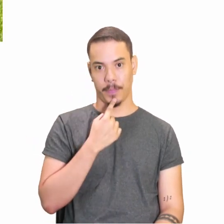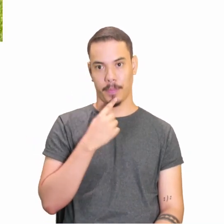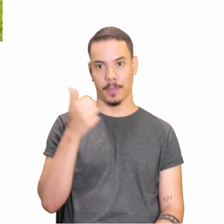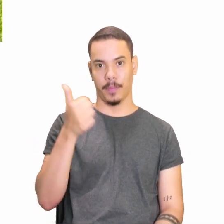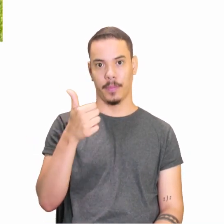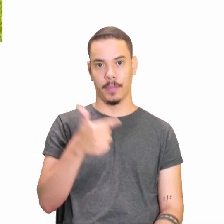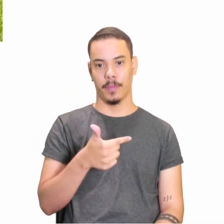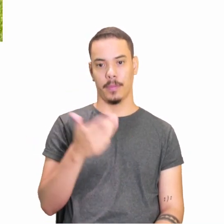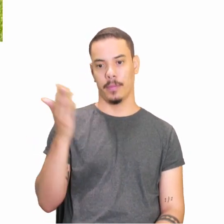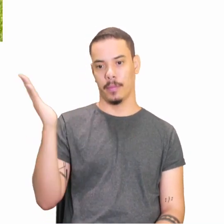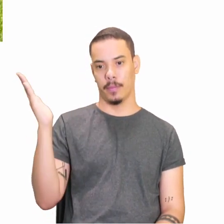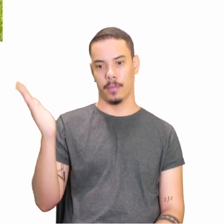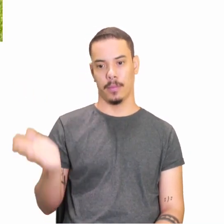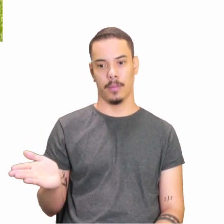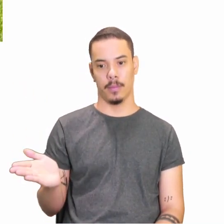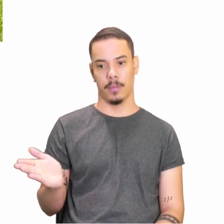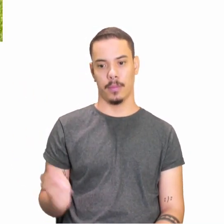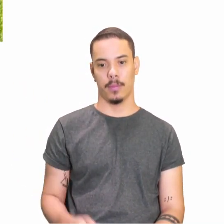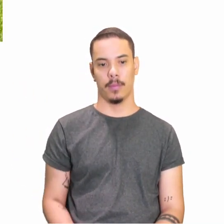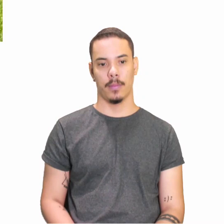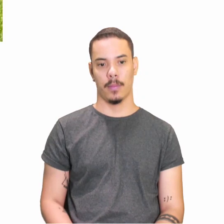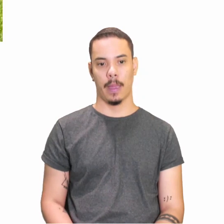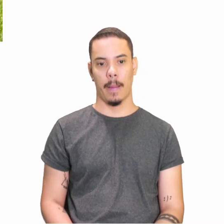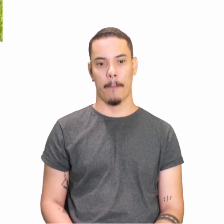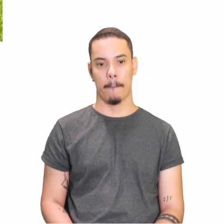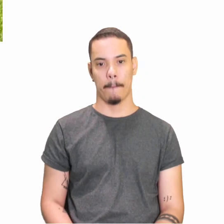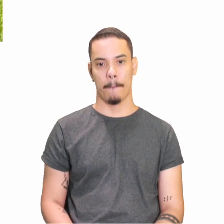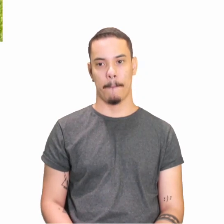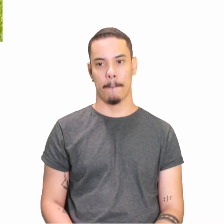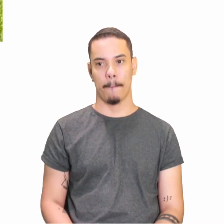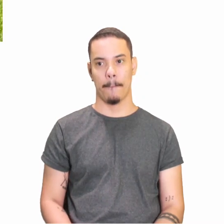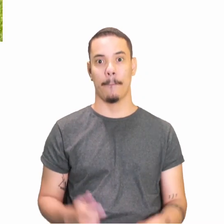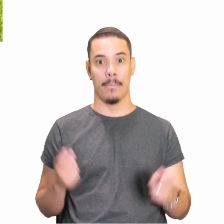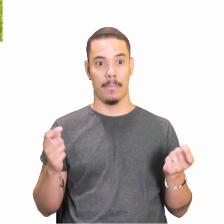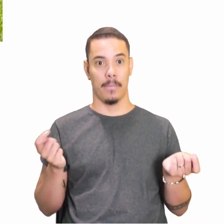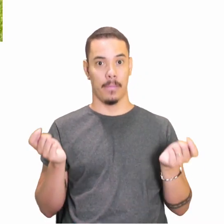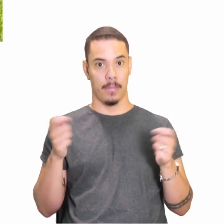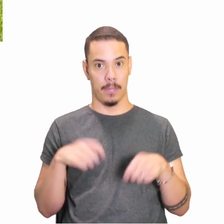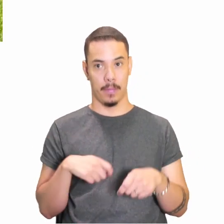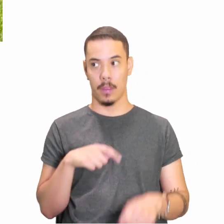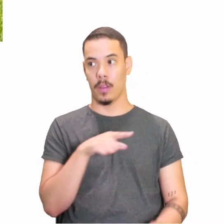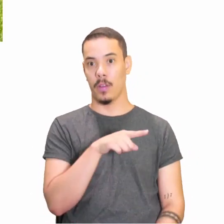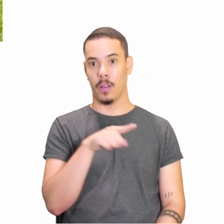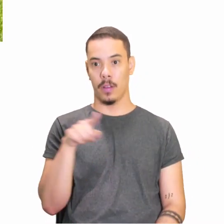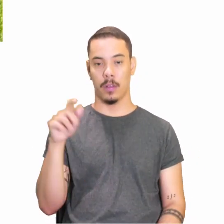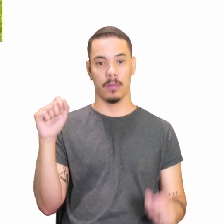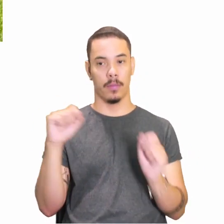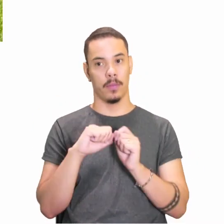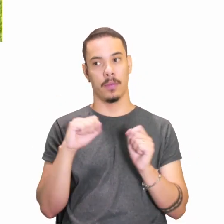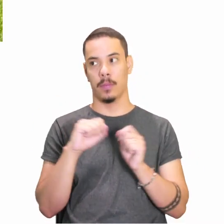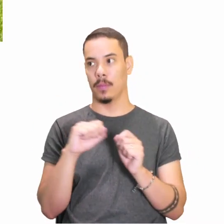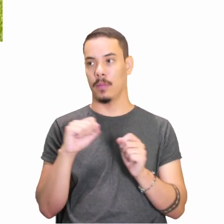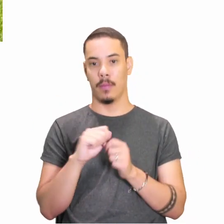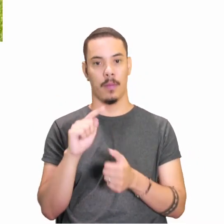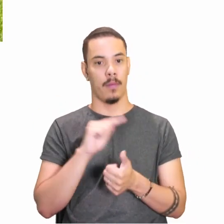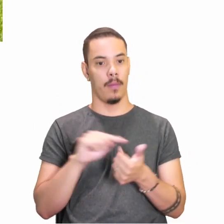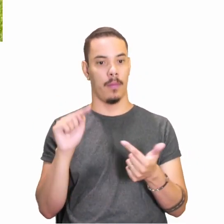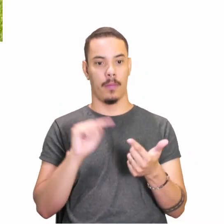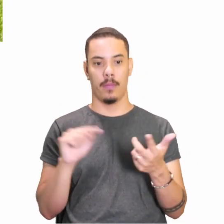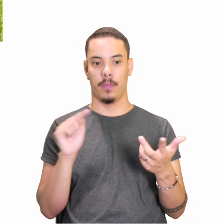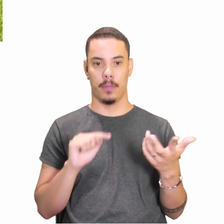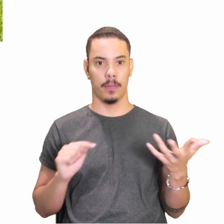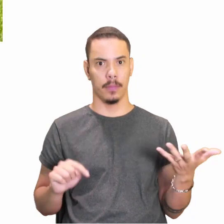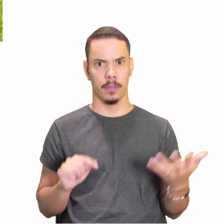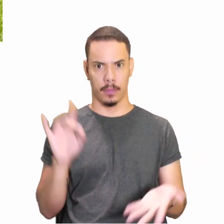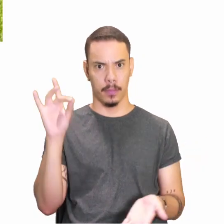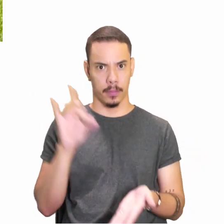Dois textos que permitem, né, que você aí faça inúmeras narrações. Não